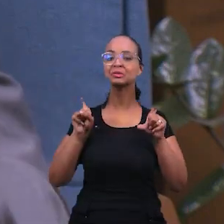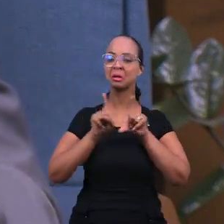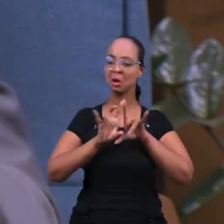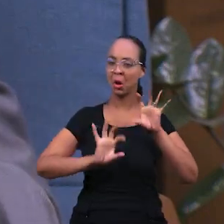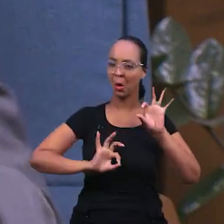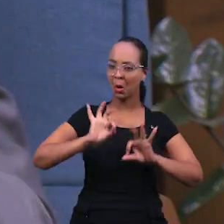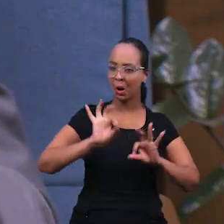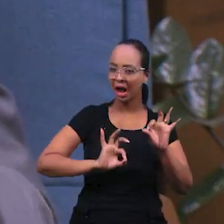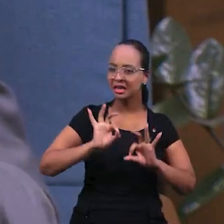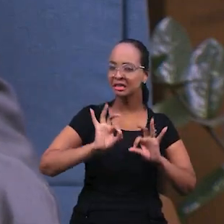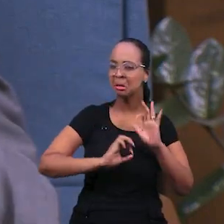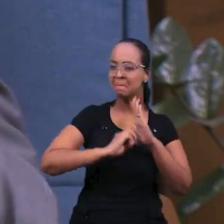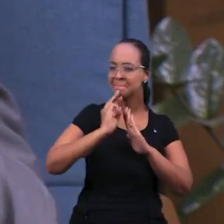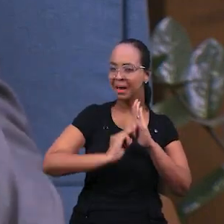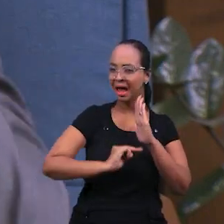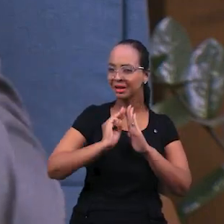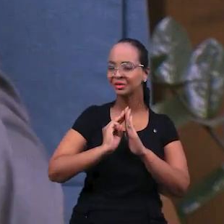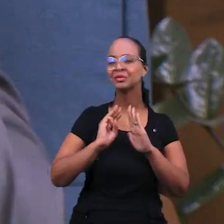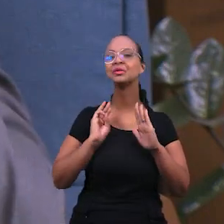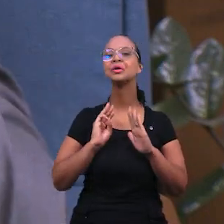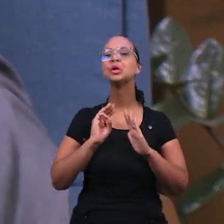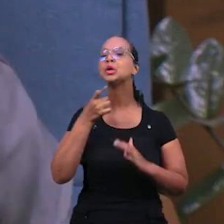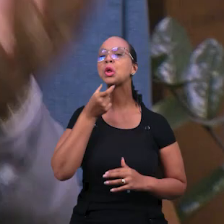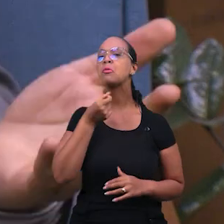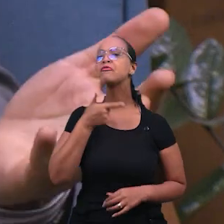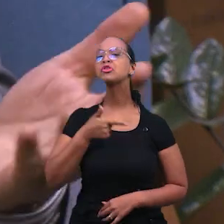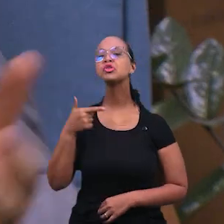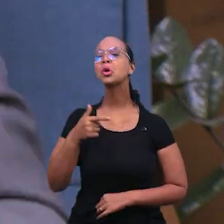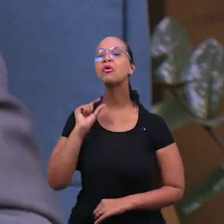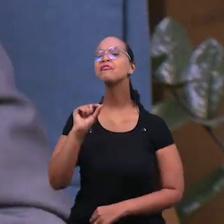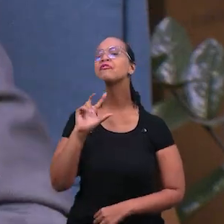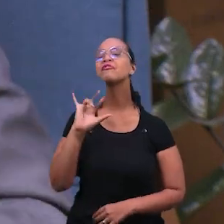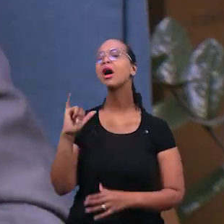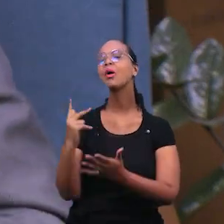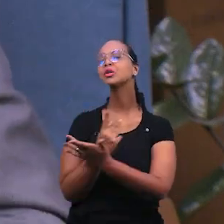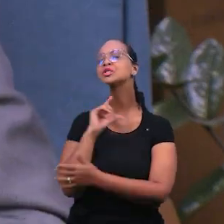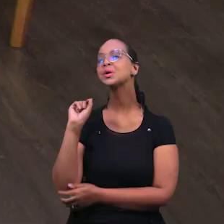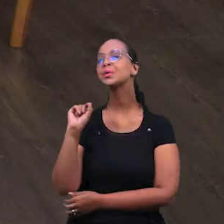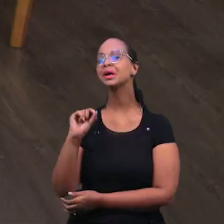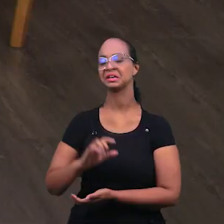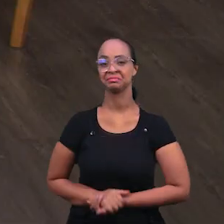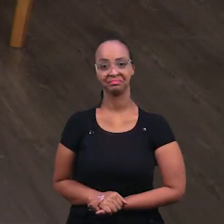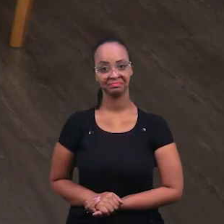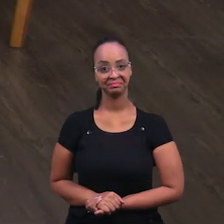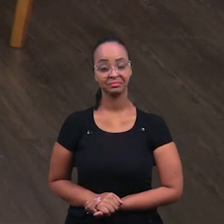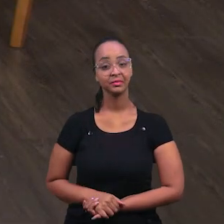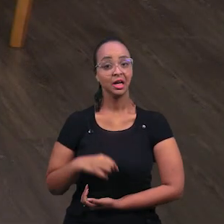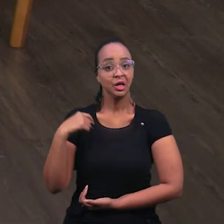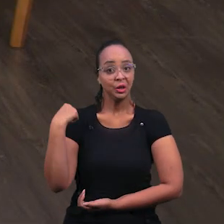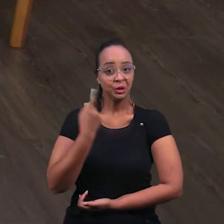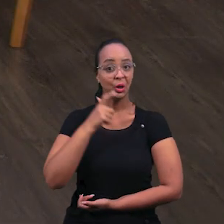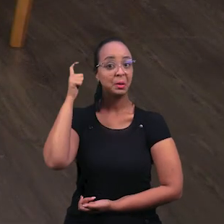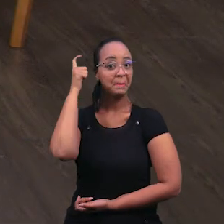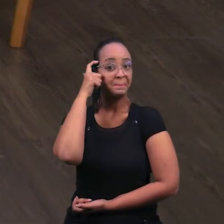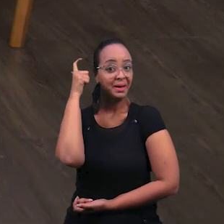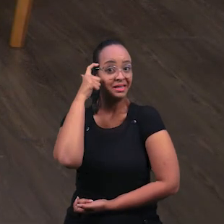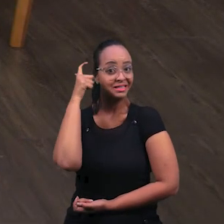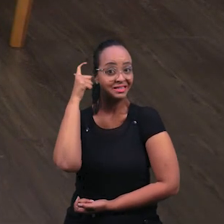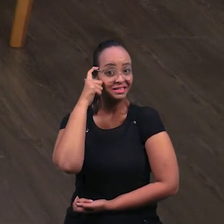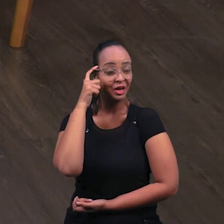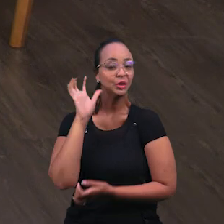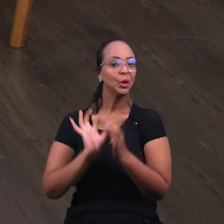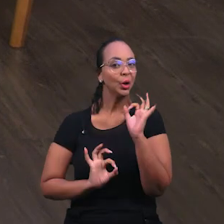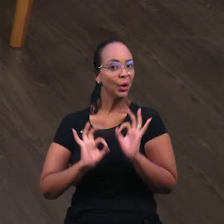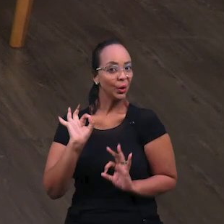de organização e método. Mas eu quero saber o seguinte, e 2022, o que é que vem por aí? Então, nós estamos pensando, né?